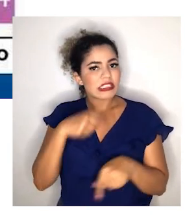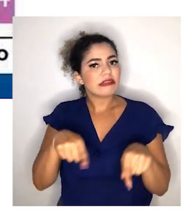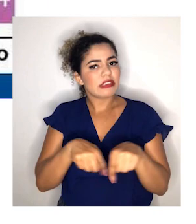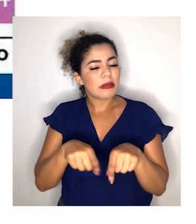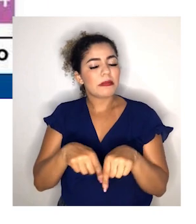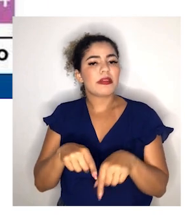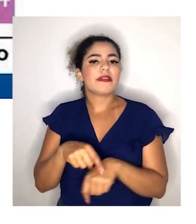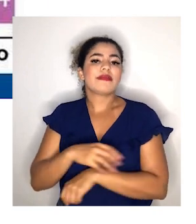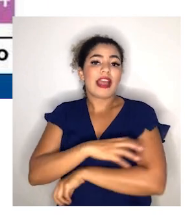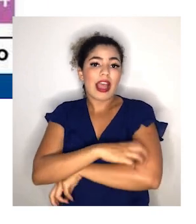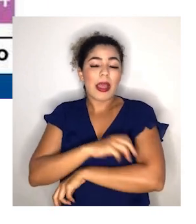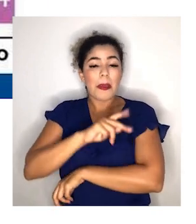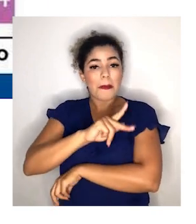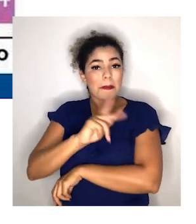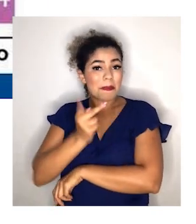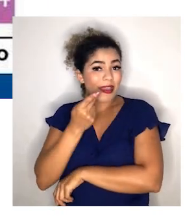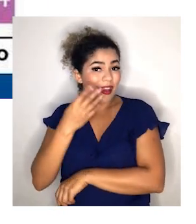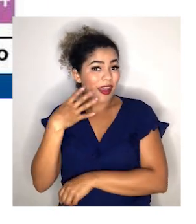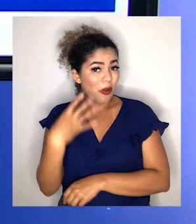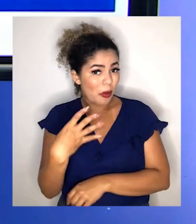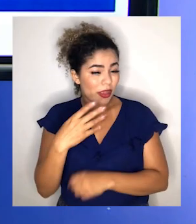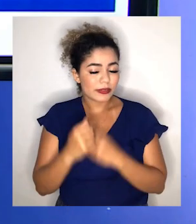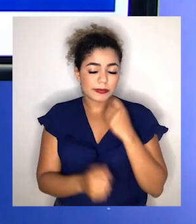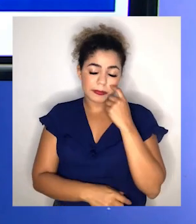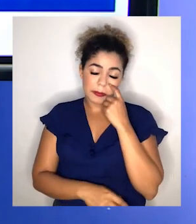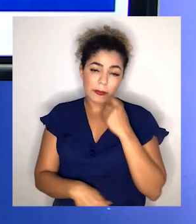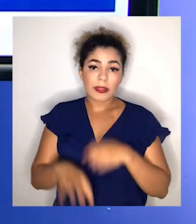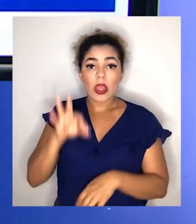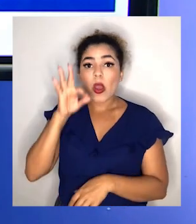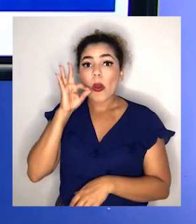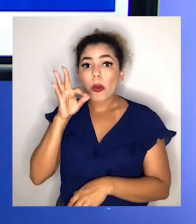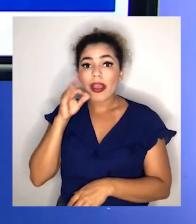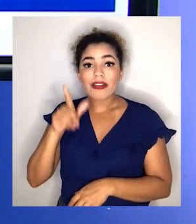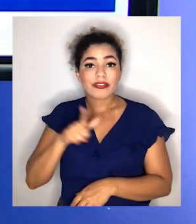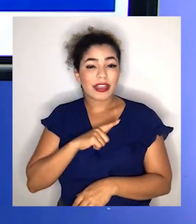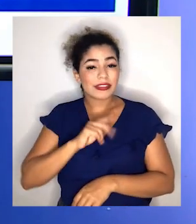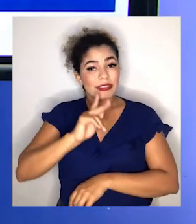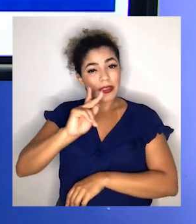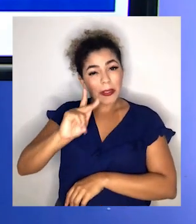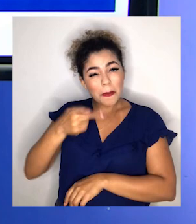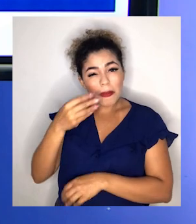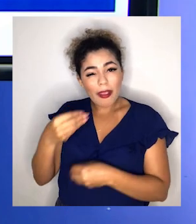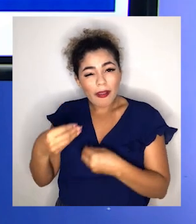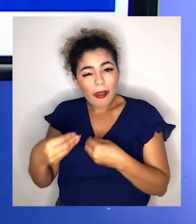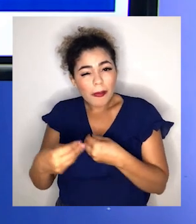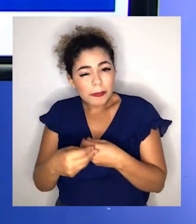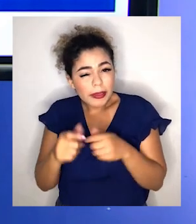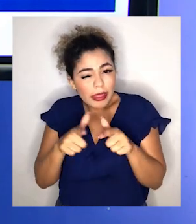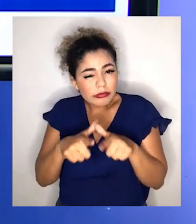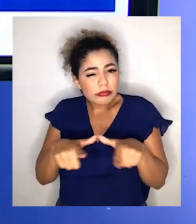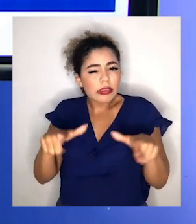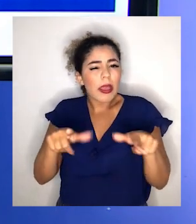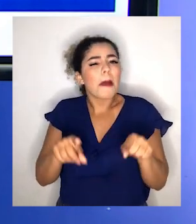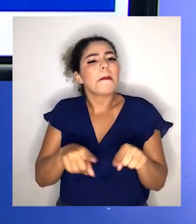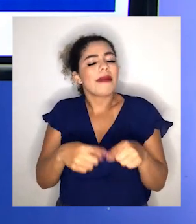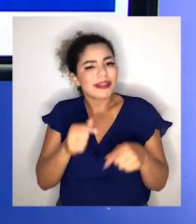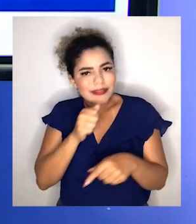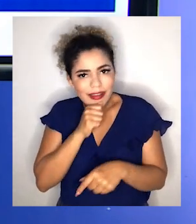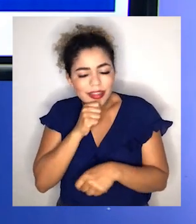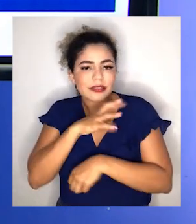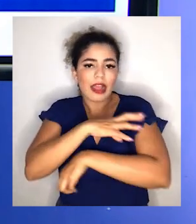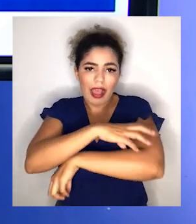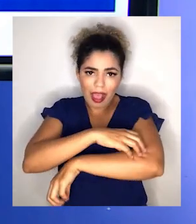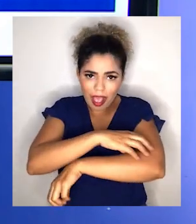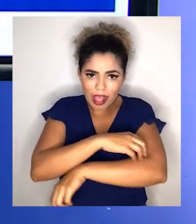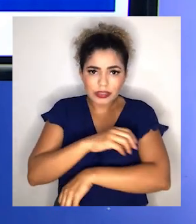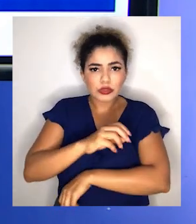também é caracterizado como sendo ácido, pH 4. O café, ele tem um pH chegando na neutralidade, mas ainda assim é